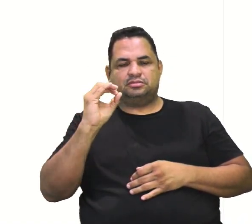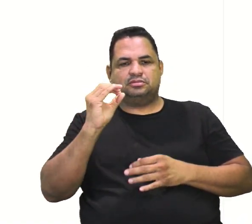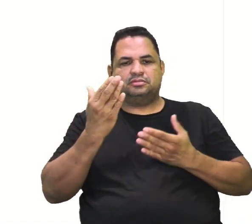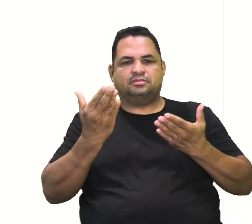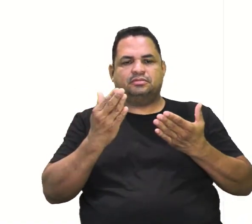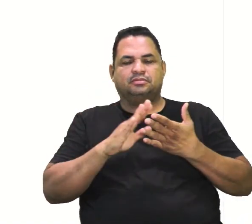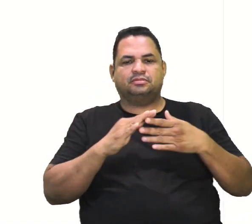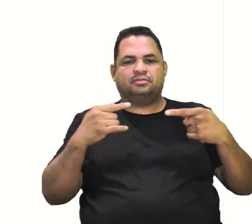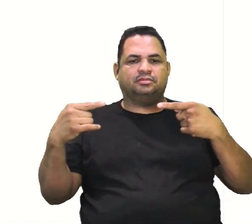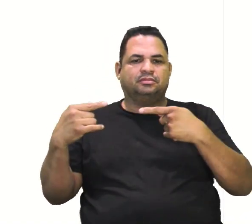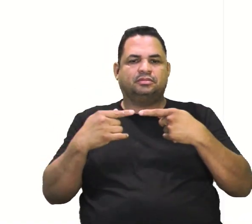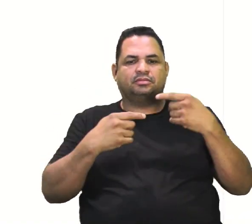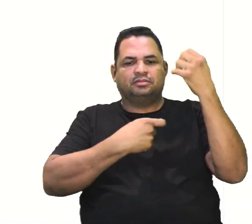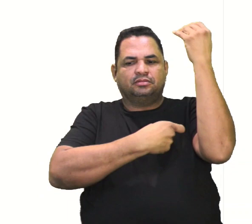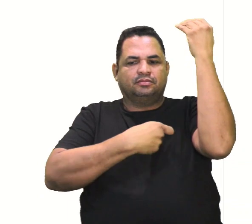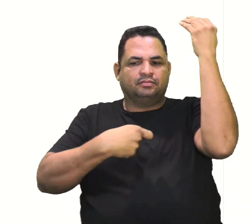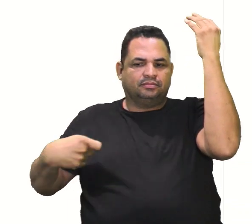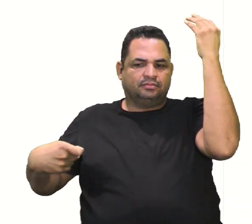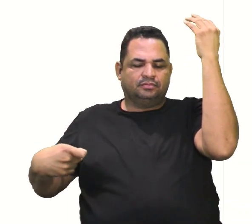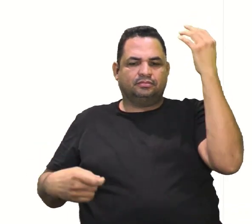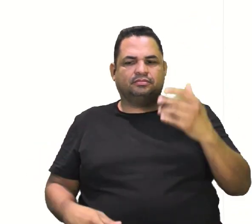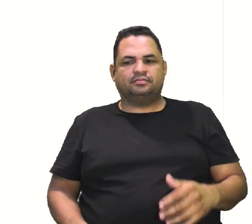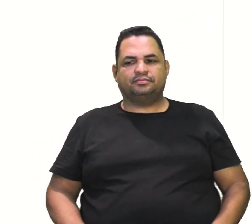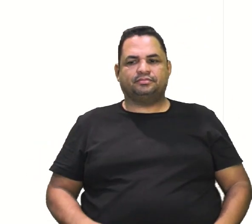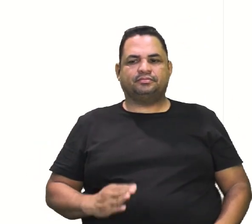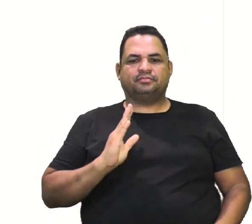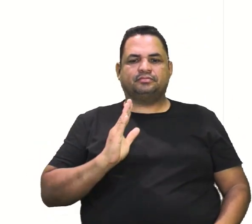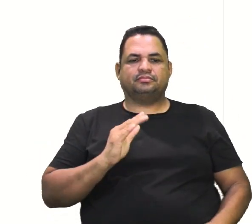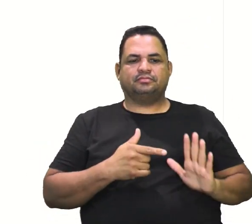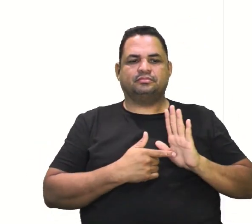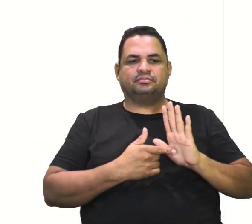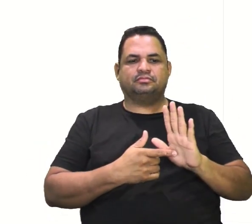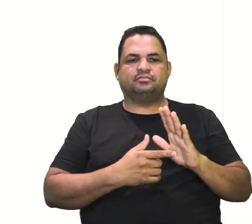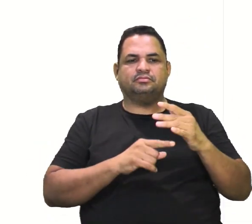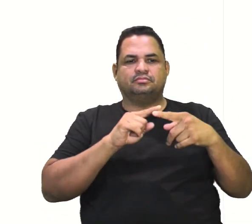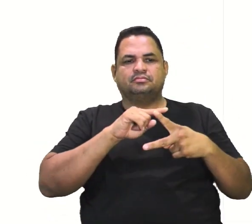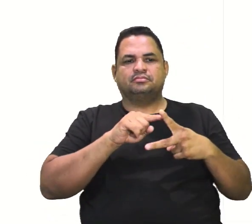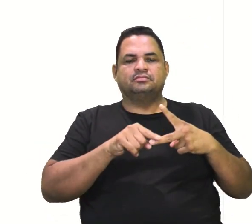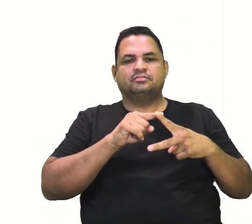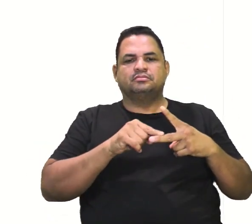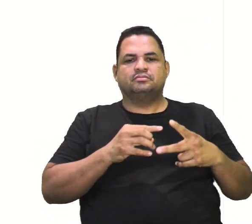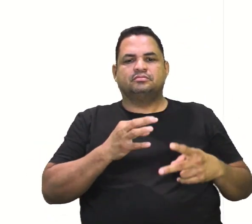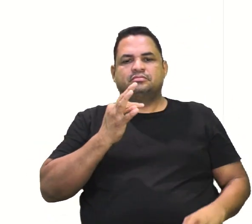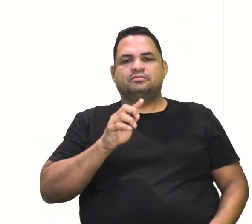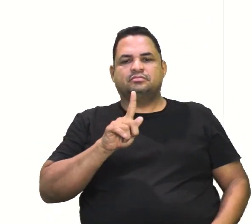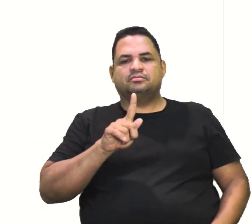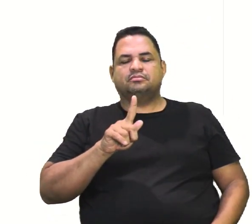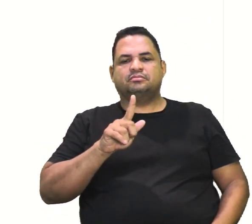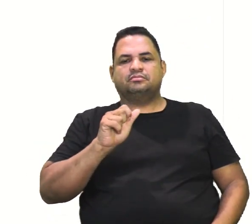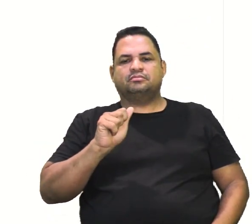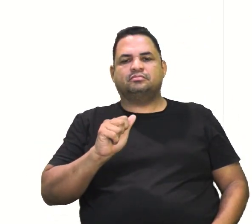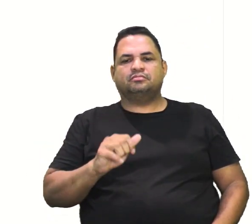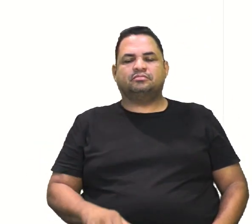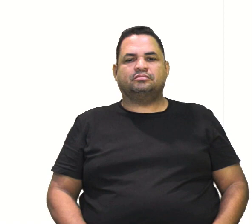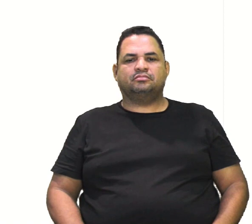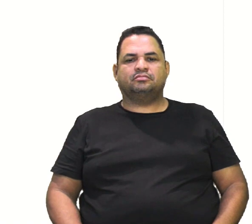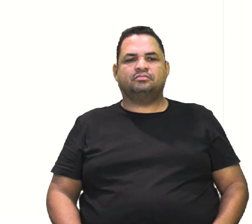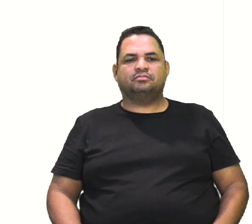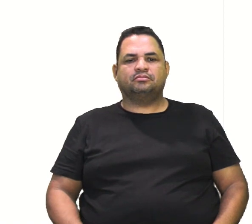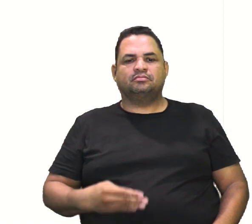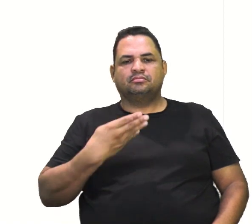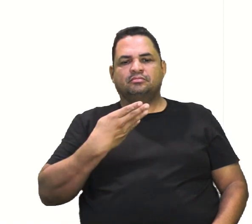graus? Ah, então aqui é um pouquinho diferente, ele já deu o ângulo, né? Já deu o ângulo. Então a tangente de determinado ângulo alfa